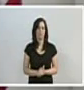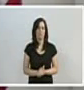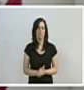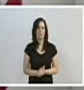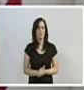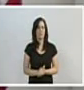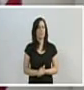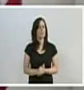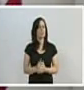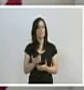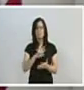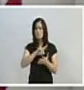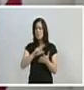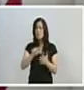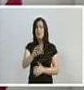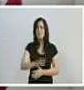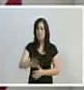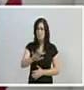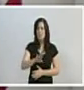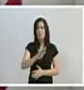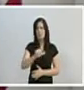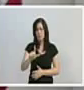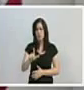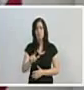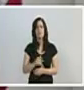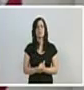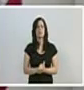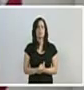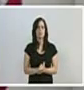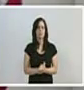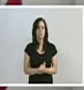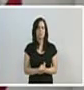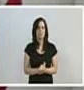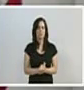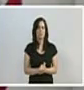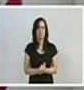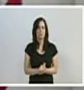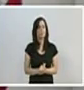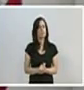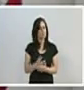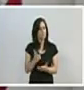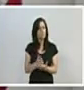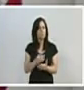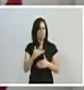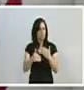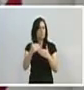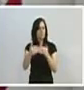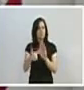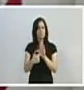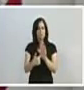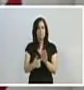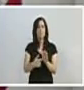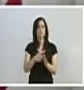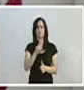dentre as tantas áreas do município de Blumenau. Cidade Jardim 1, Cidade Jardim 2, e assim sucessivamente. Figueira,